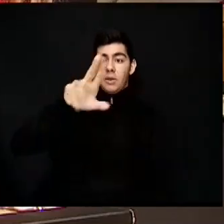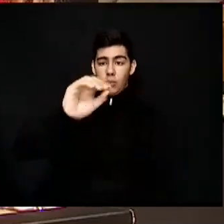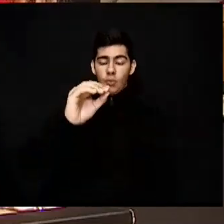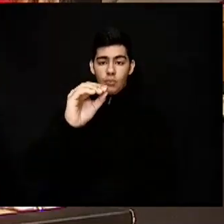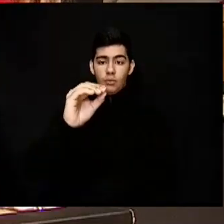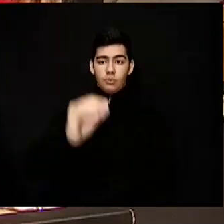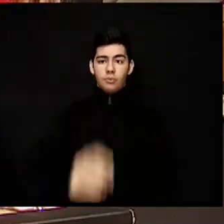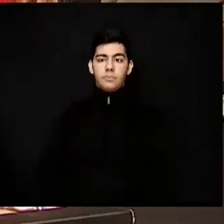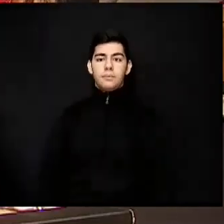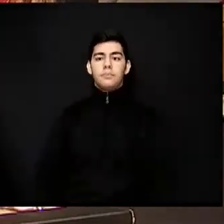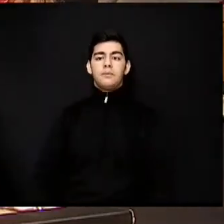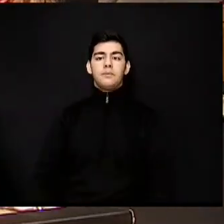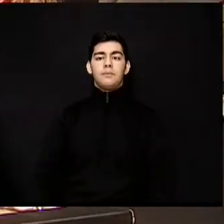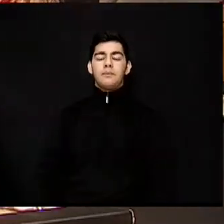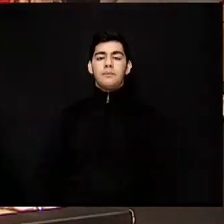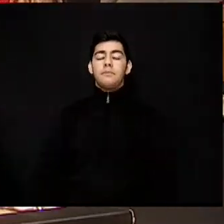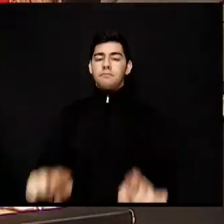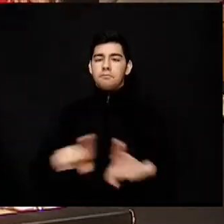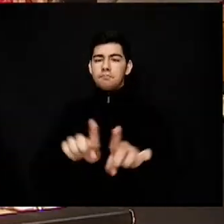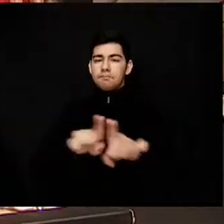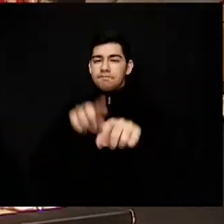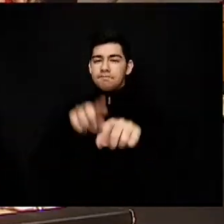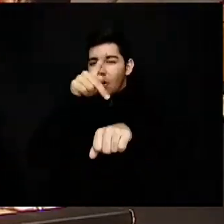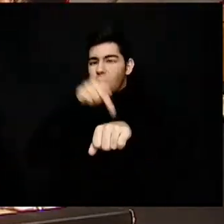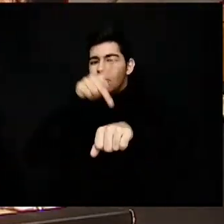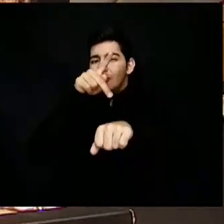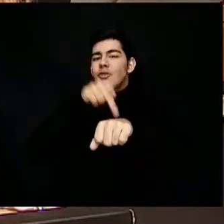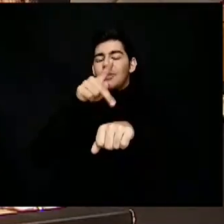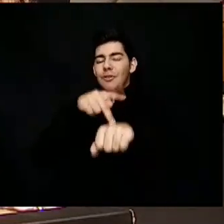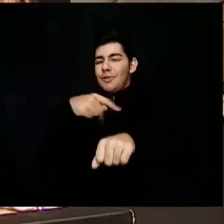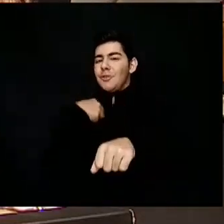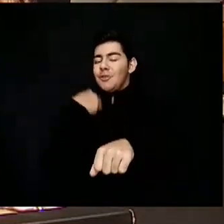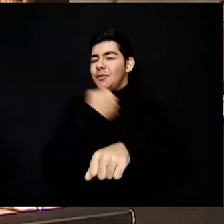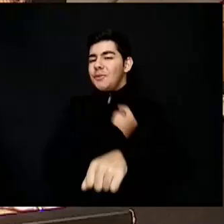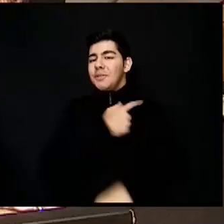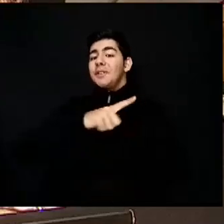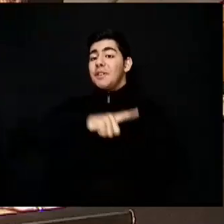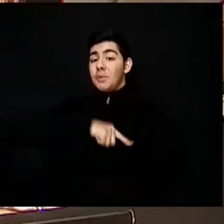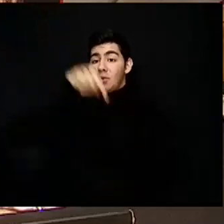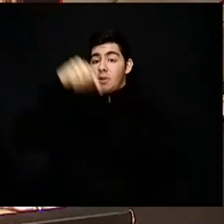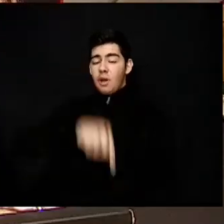As pedrinhas que a gente também tem aqui já.